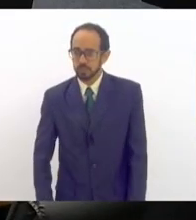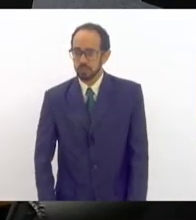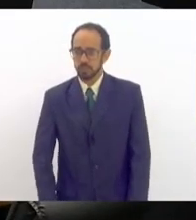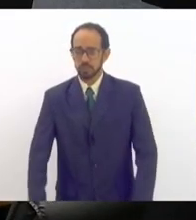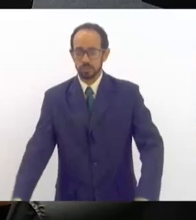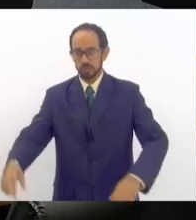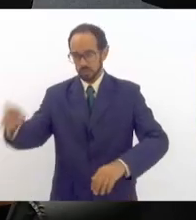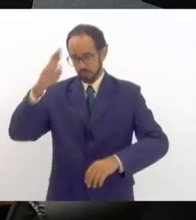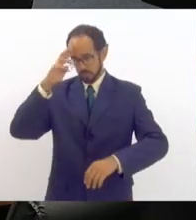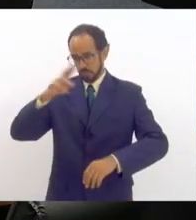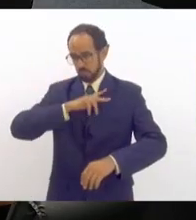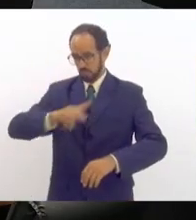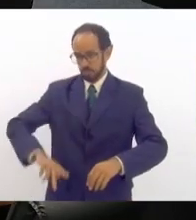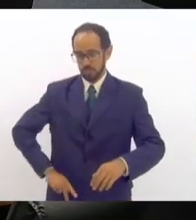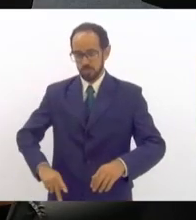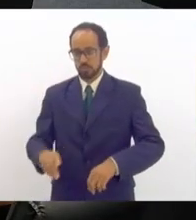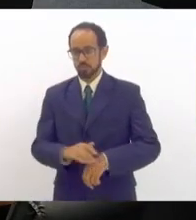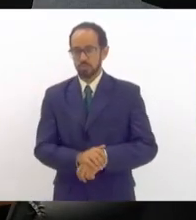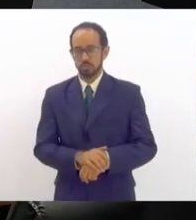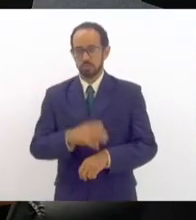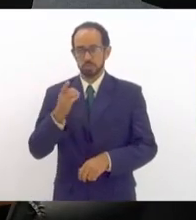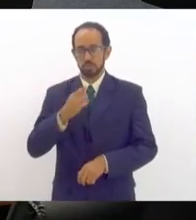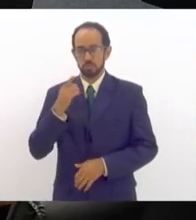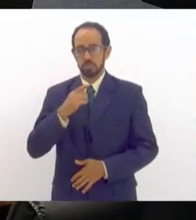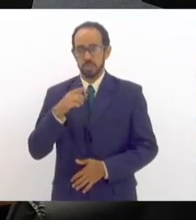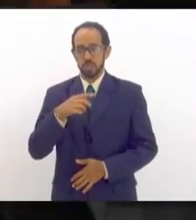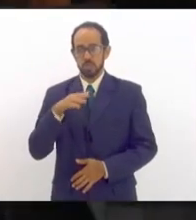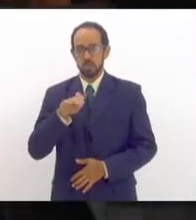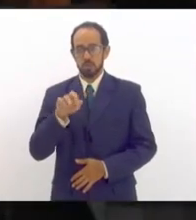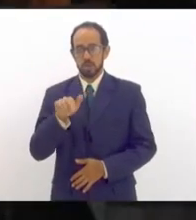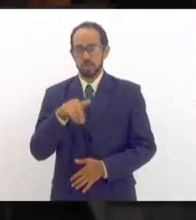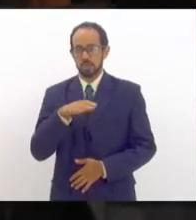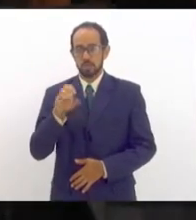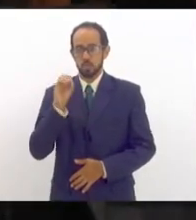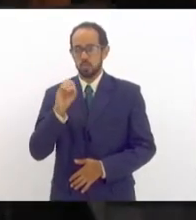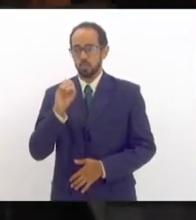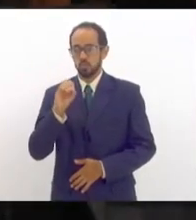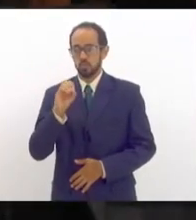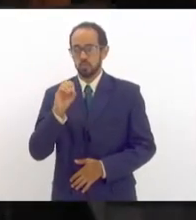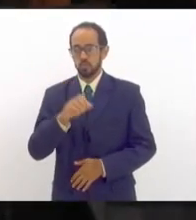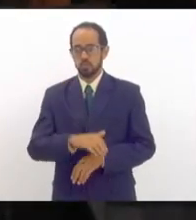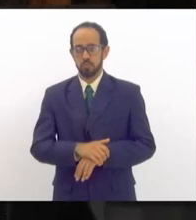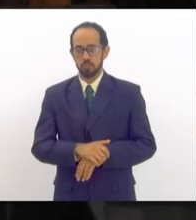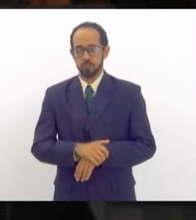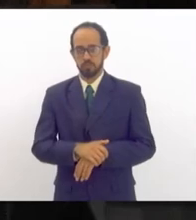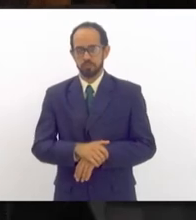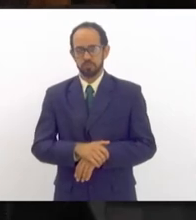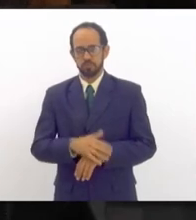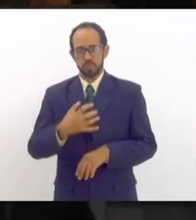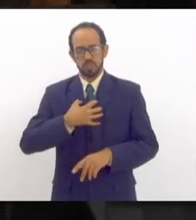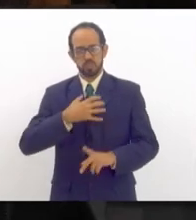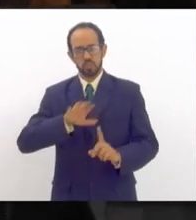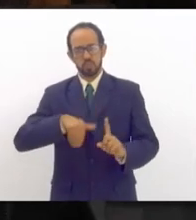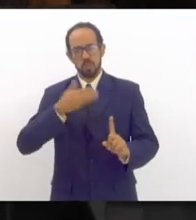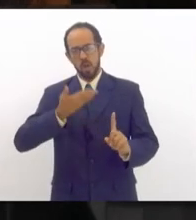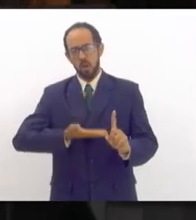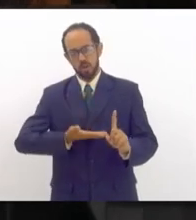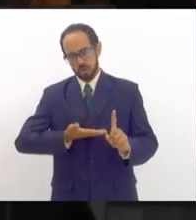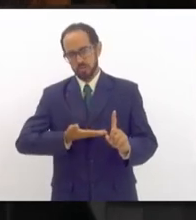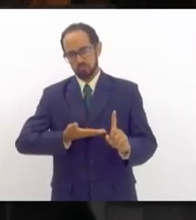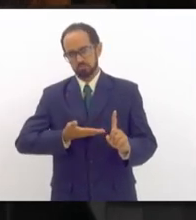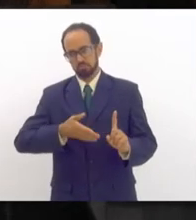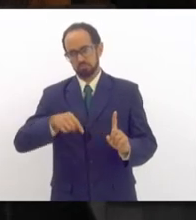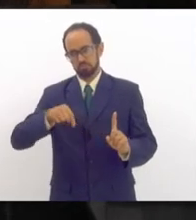senhor presidente Deputado pelo brasão muito me honra fazer uso